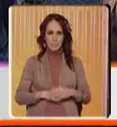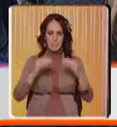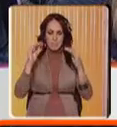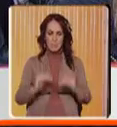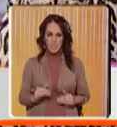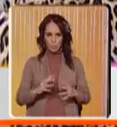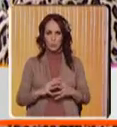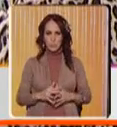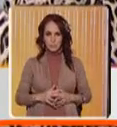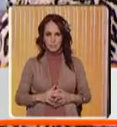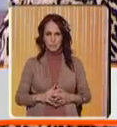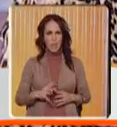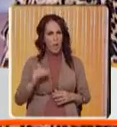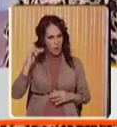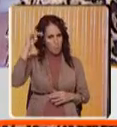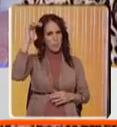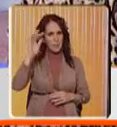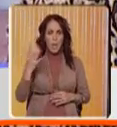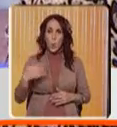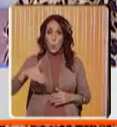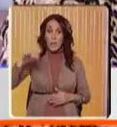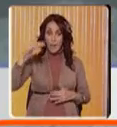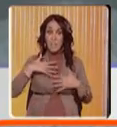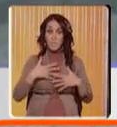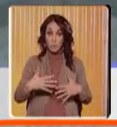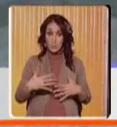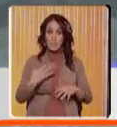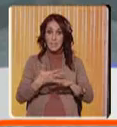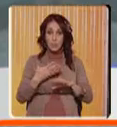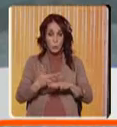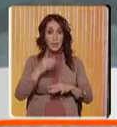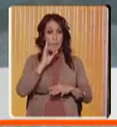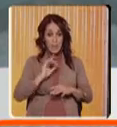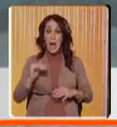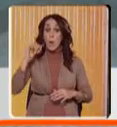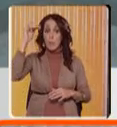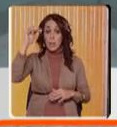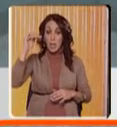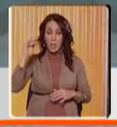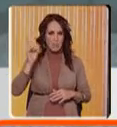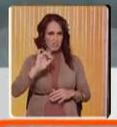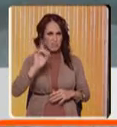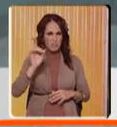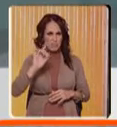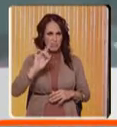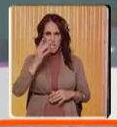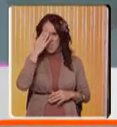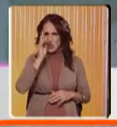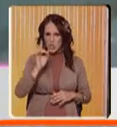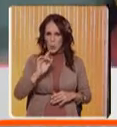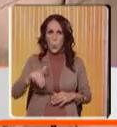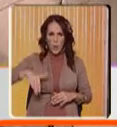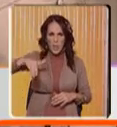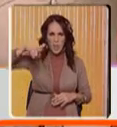Diminui, sim. Aumenta. Sim. A feminina? Eu acho que não.